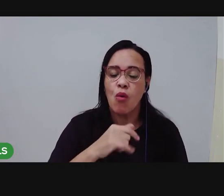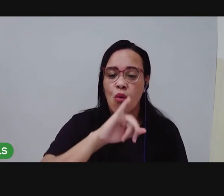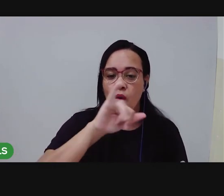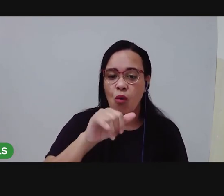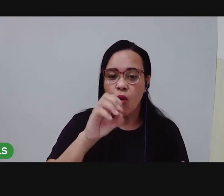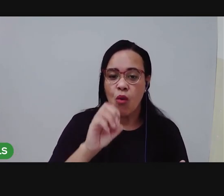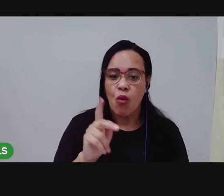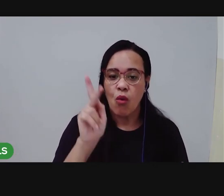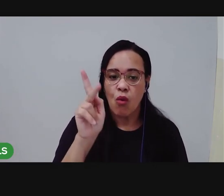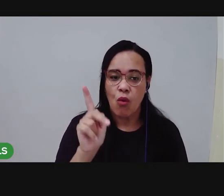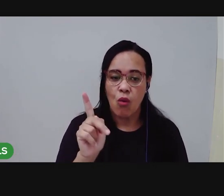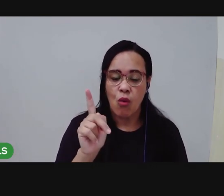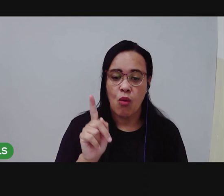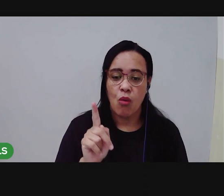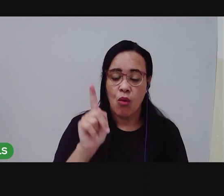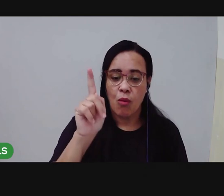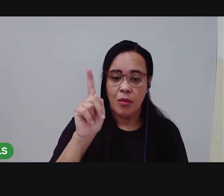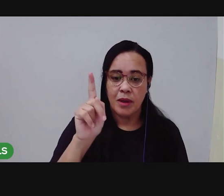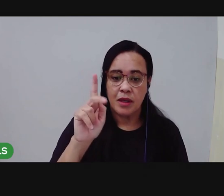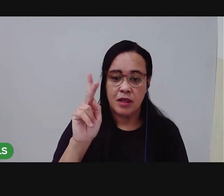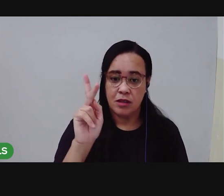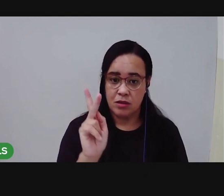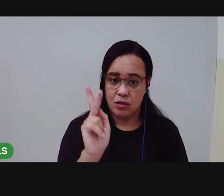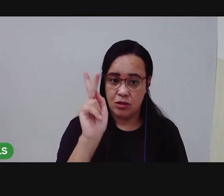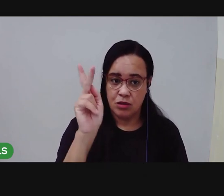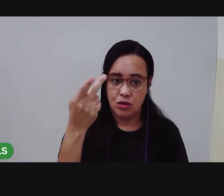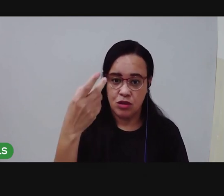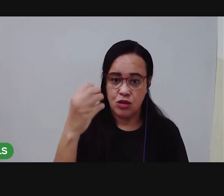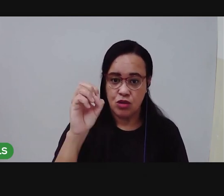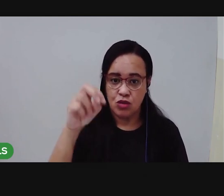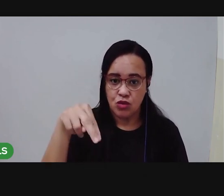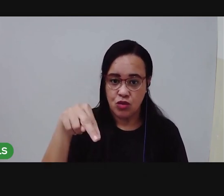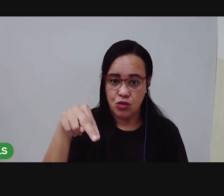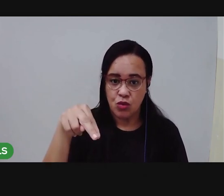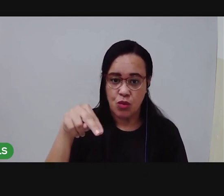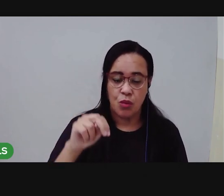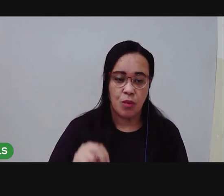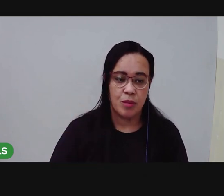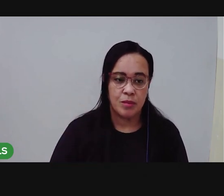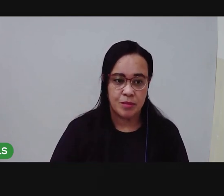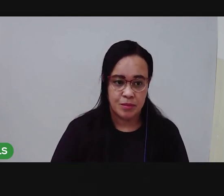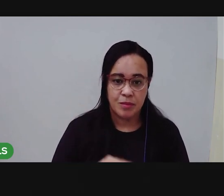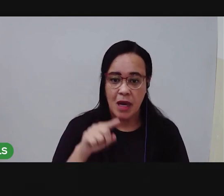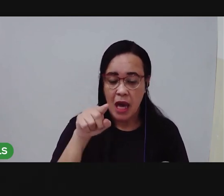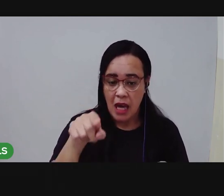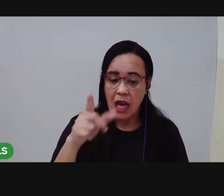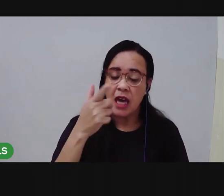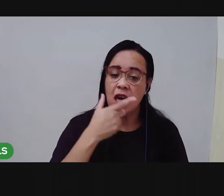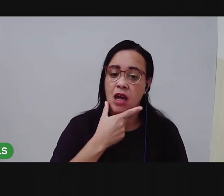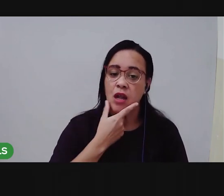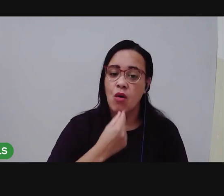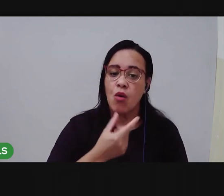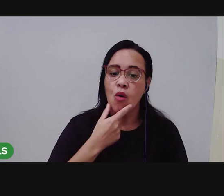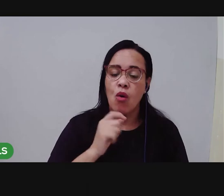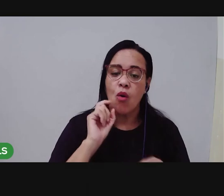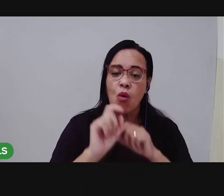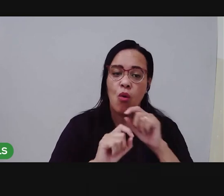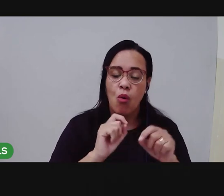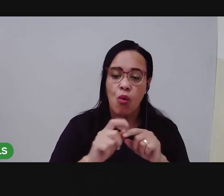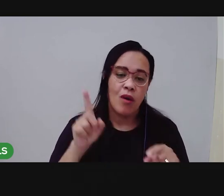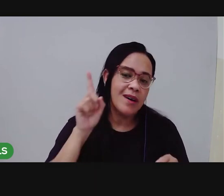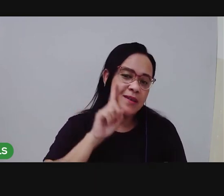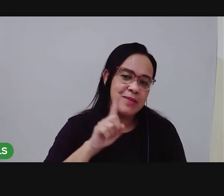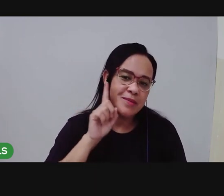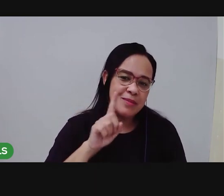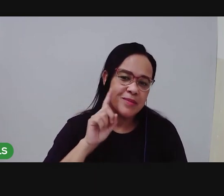um americano que escreveu esse livro, e aí ele foi traduzido por uma